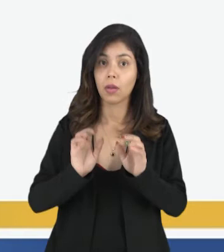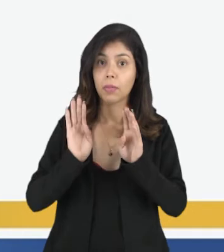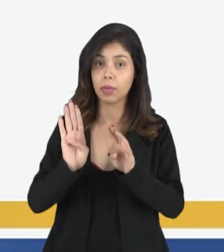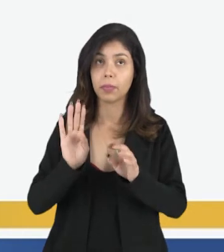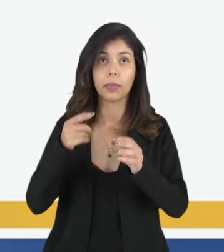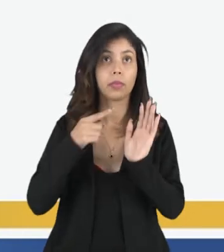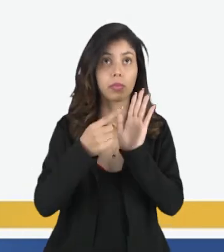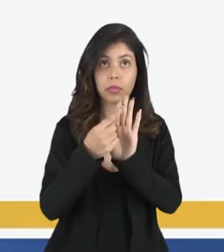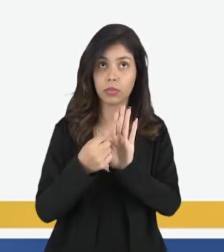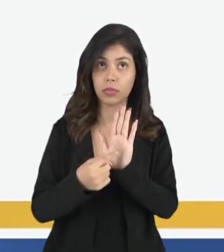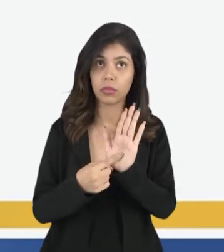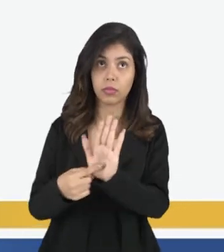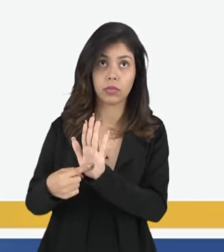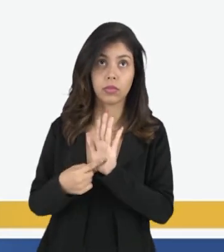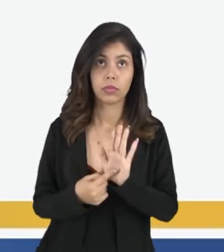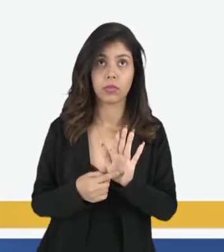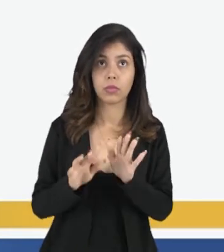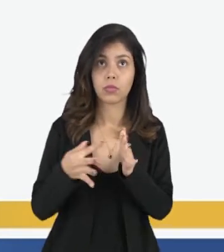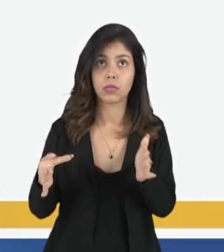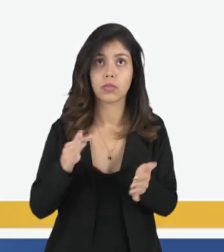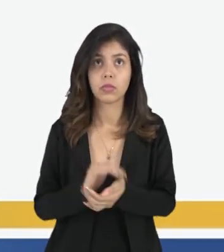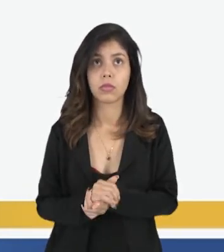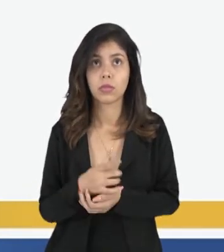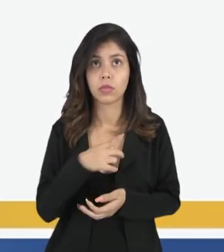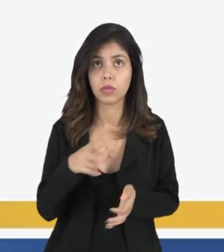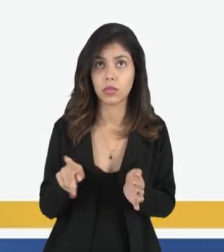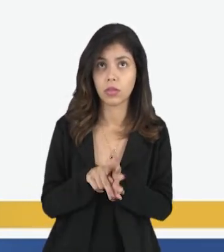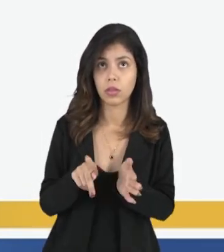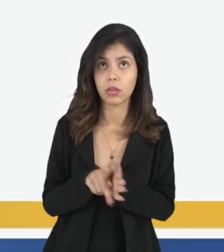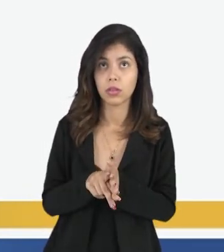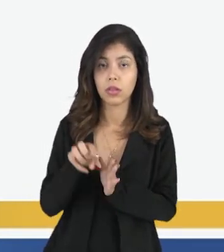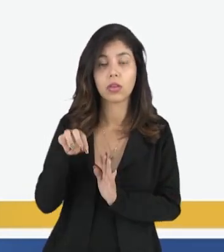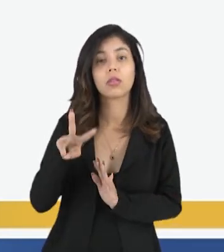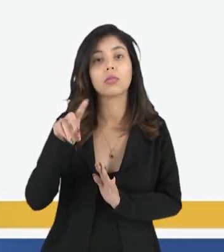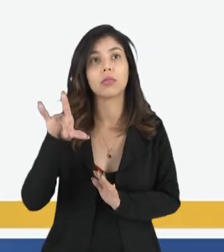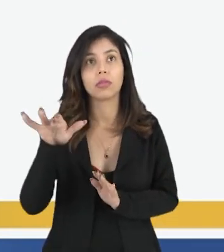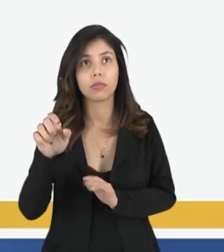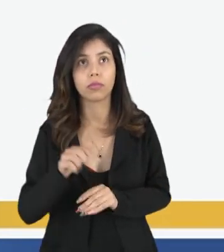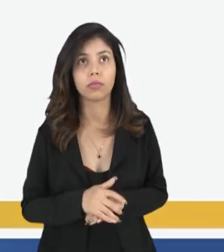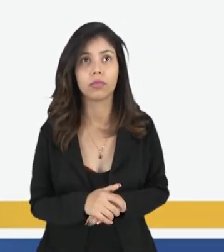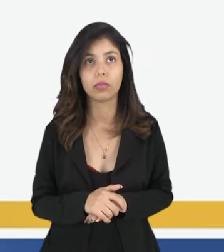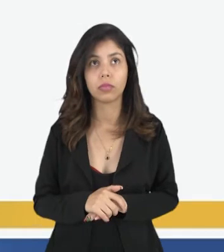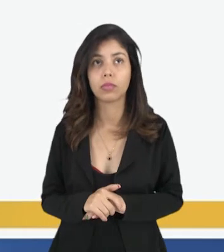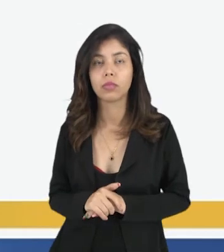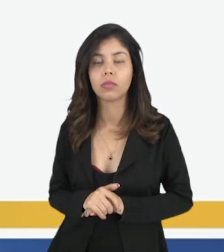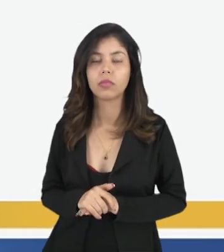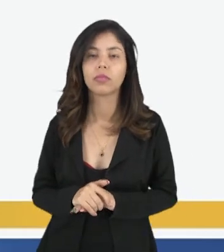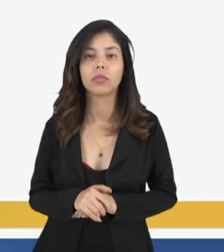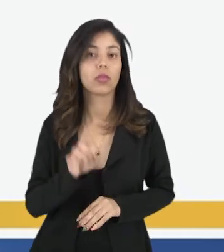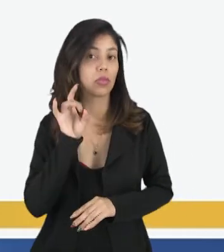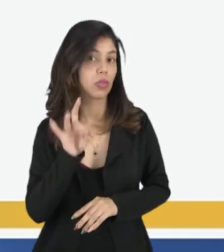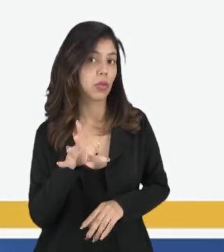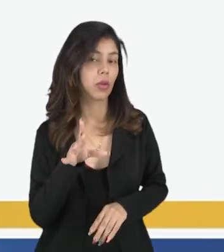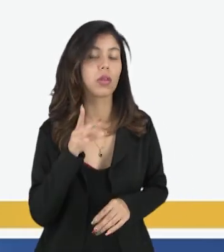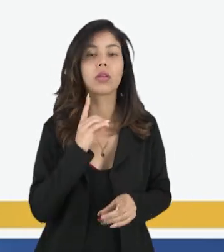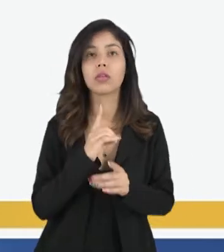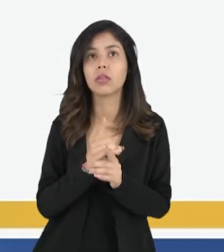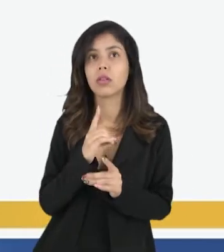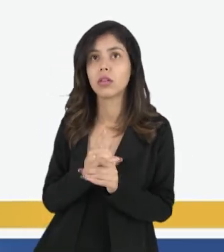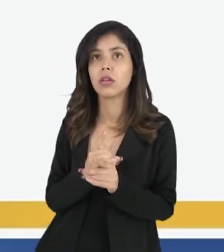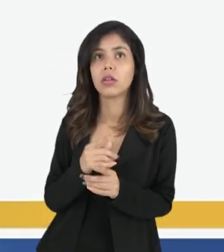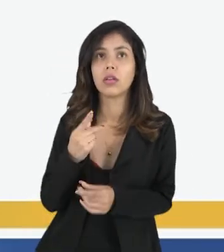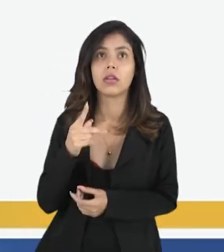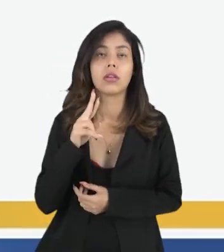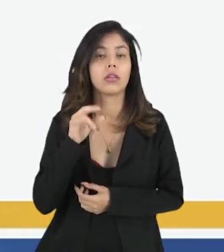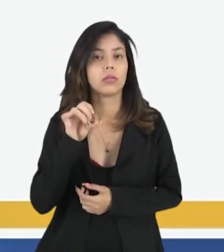do móvel. Então, nesse caso, para determinar a função horária desse movimento, basta identificarmos a sua